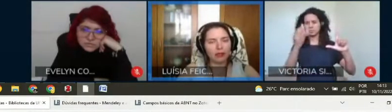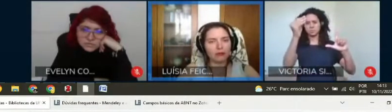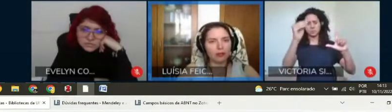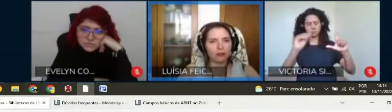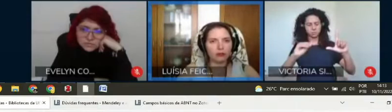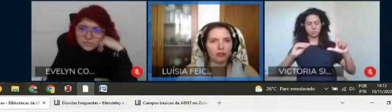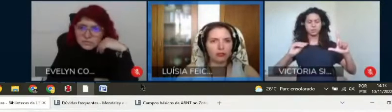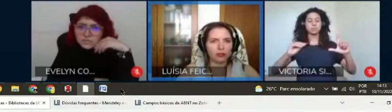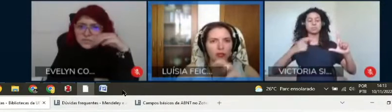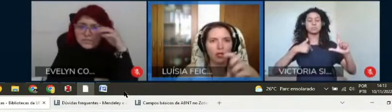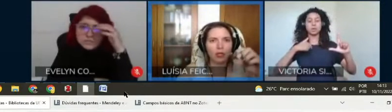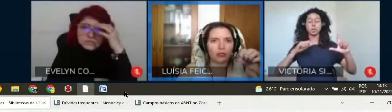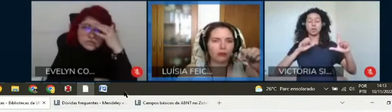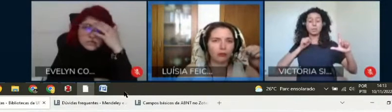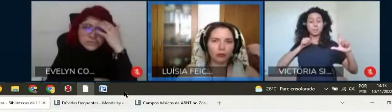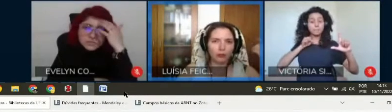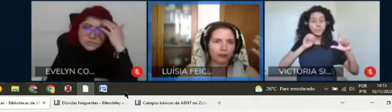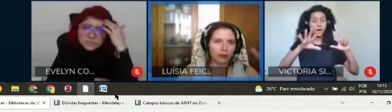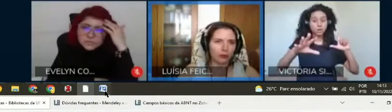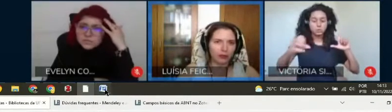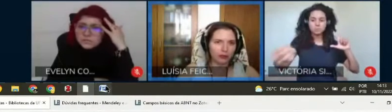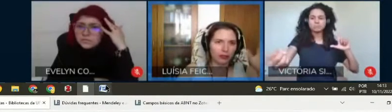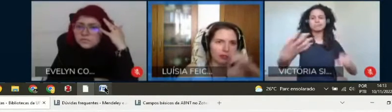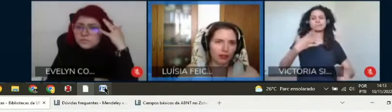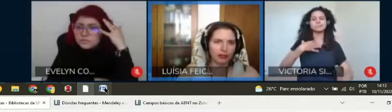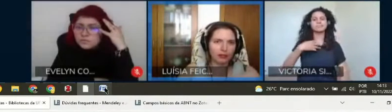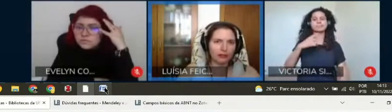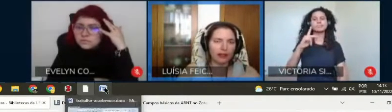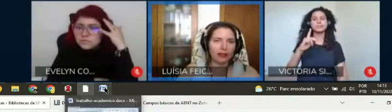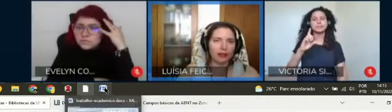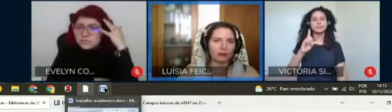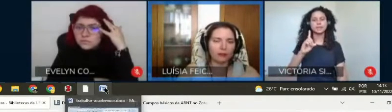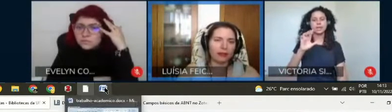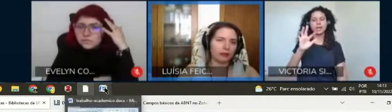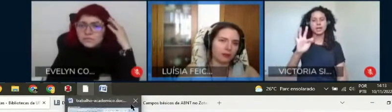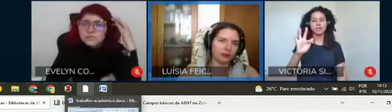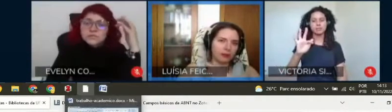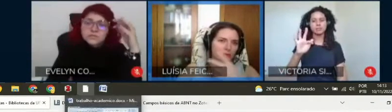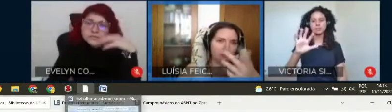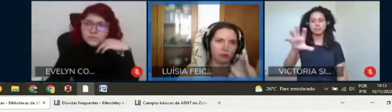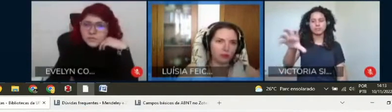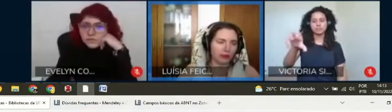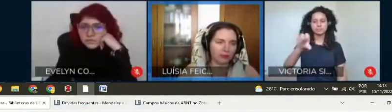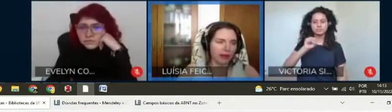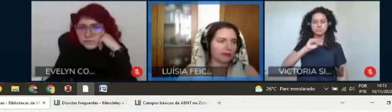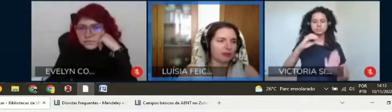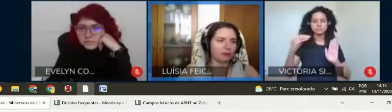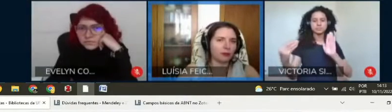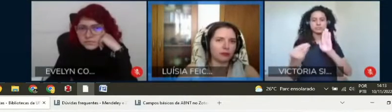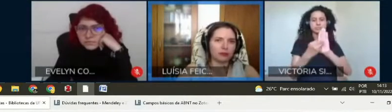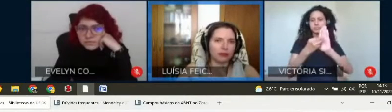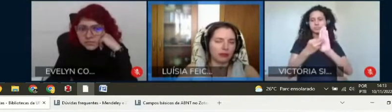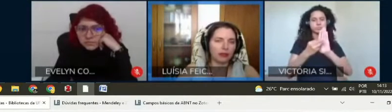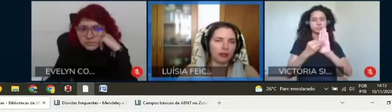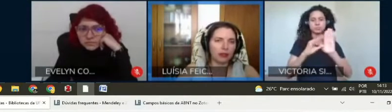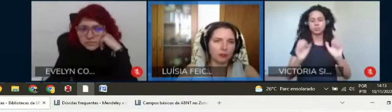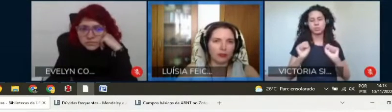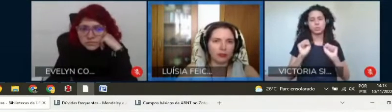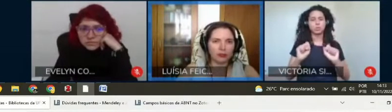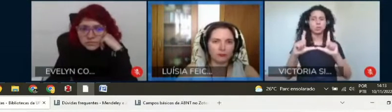em PDF que a gente tem algumas formas de anexar ao trabalho. Pode ser como uma imagem, pode